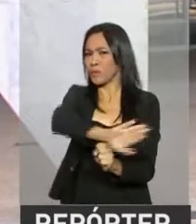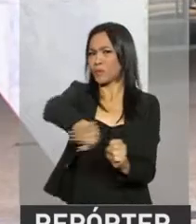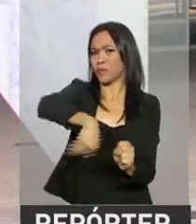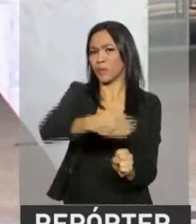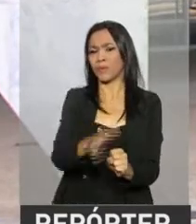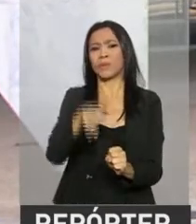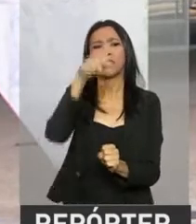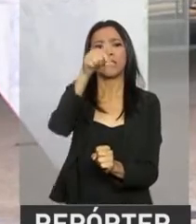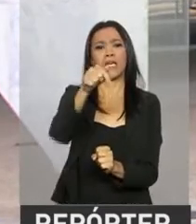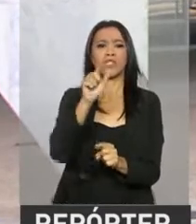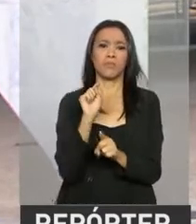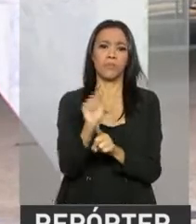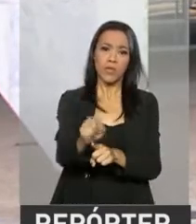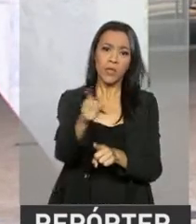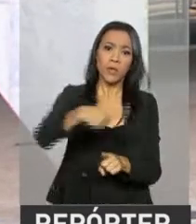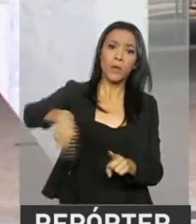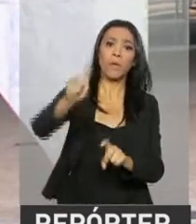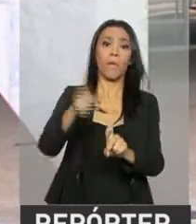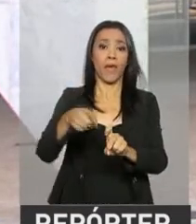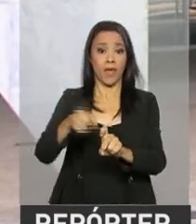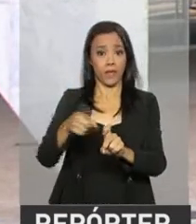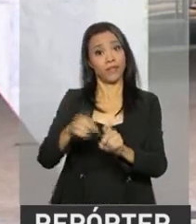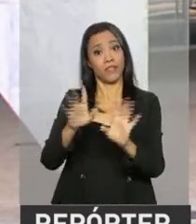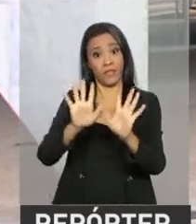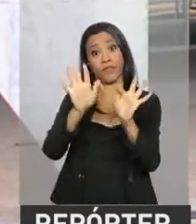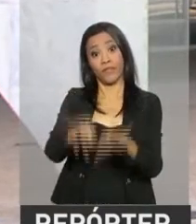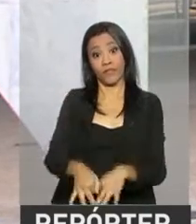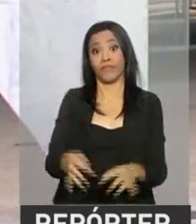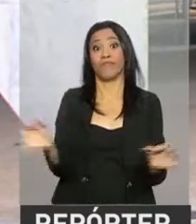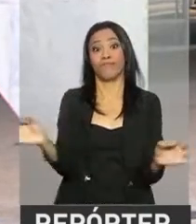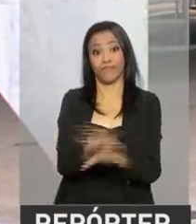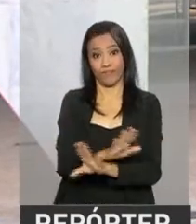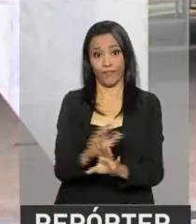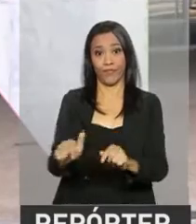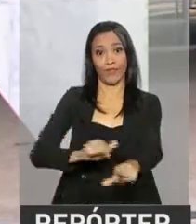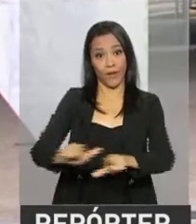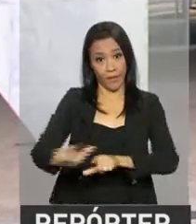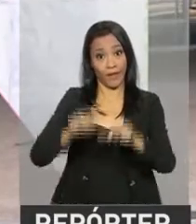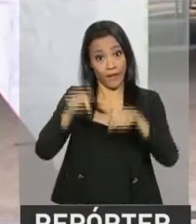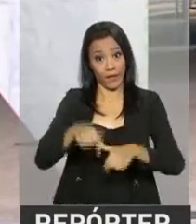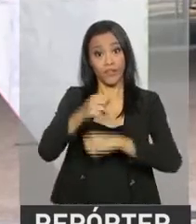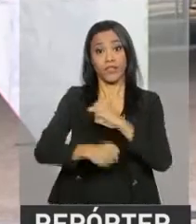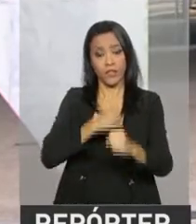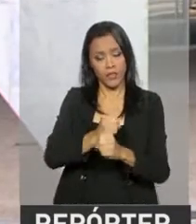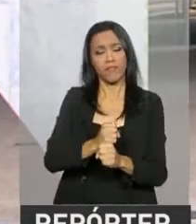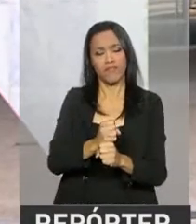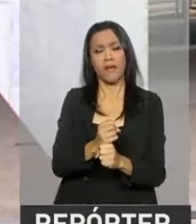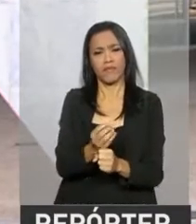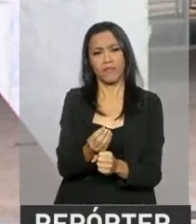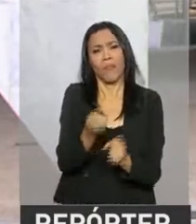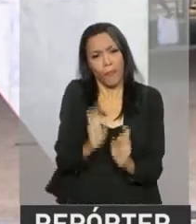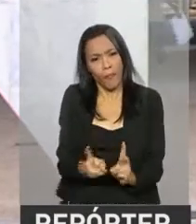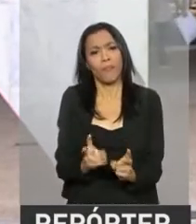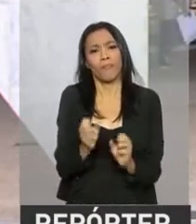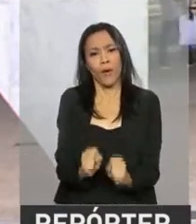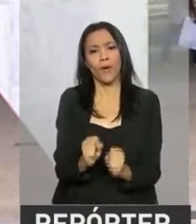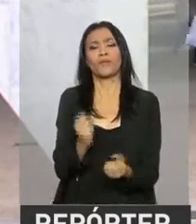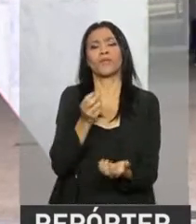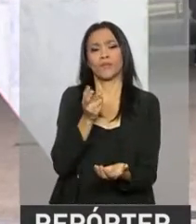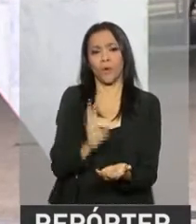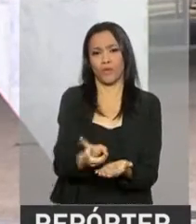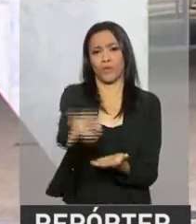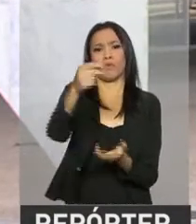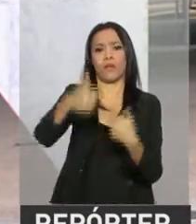7 mil médicos que terminariam as atividades pelo programa ainda este ano e que poderão continuar atuando no